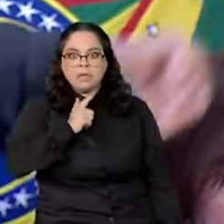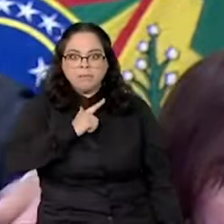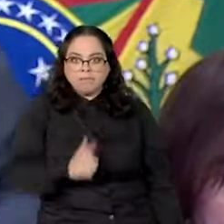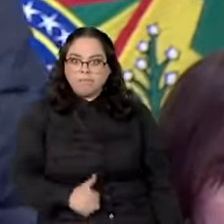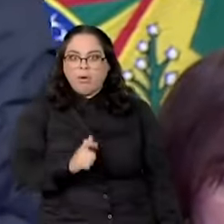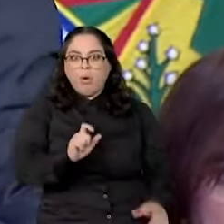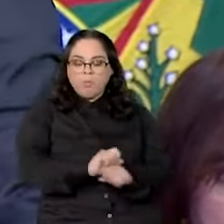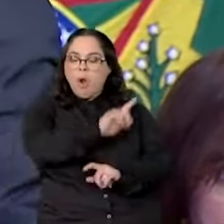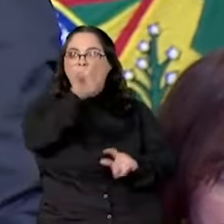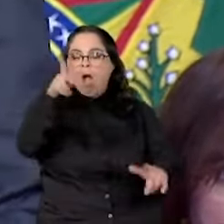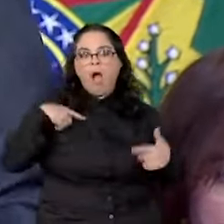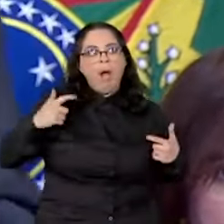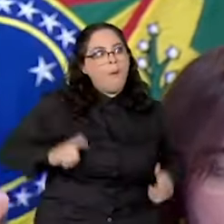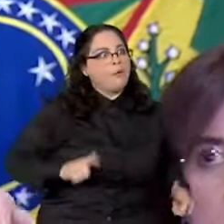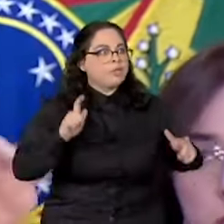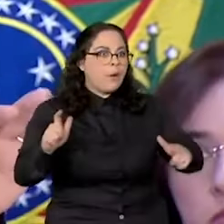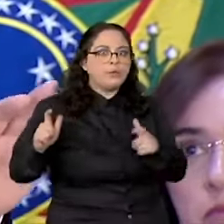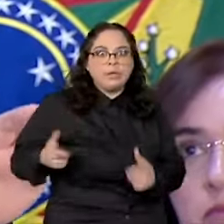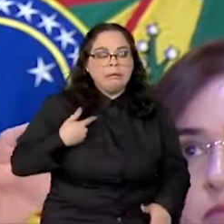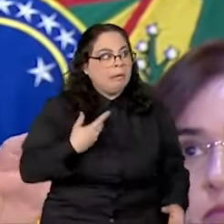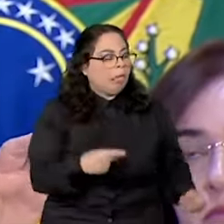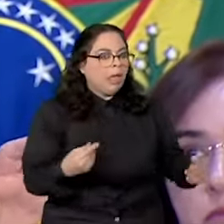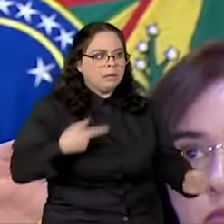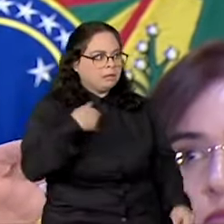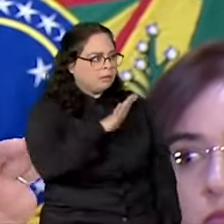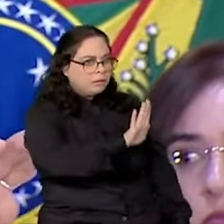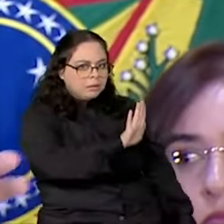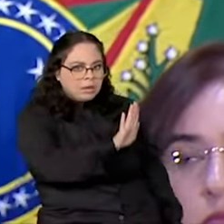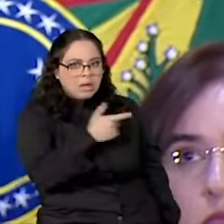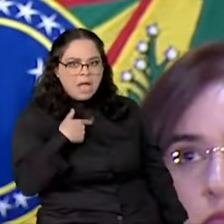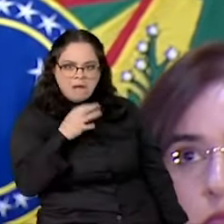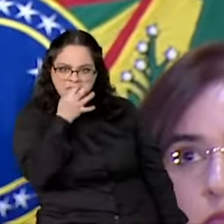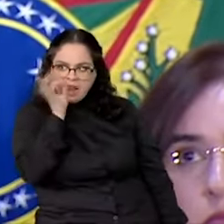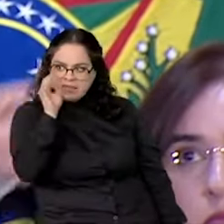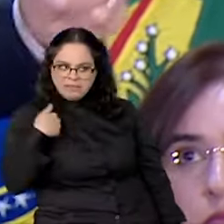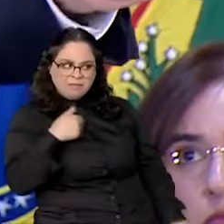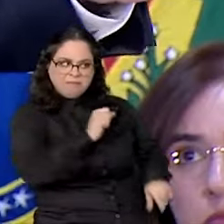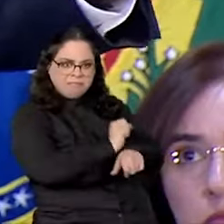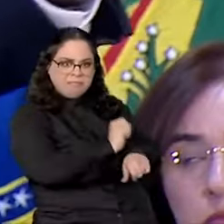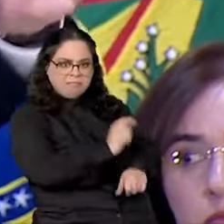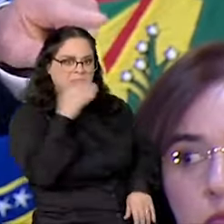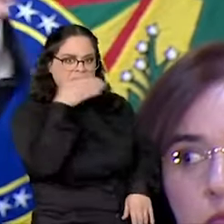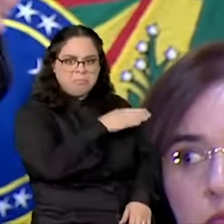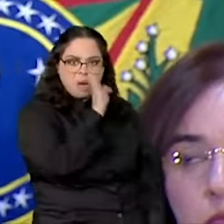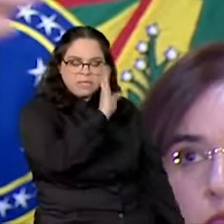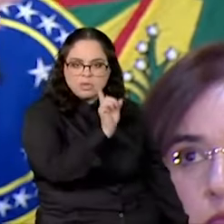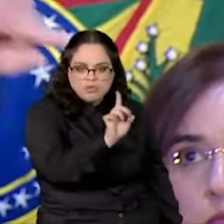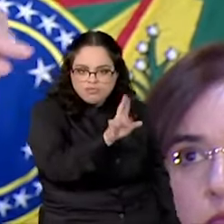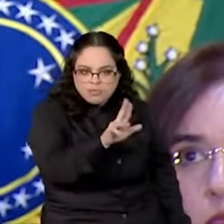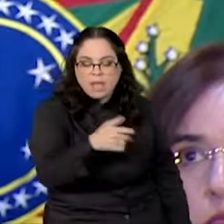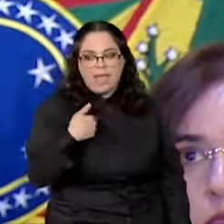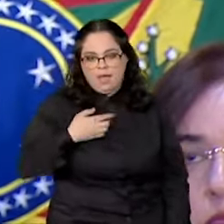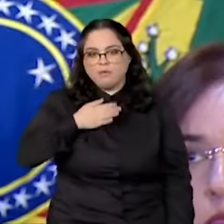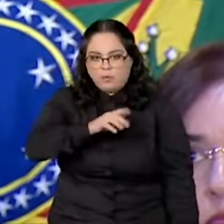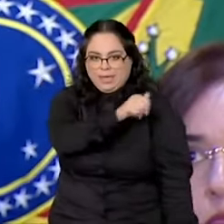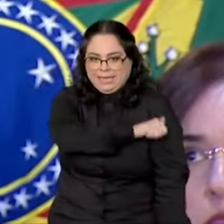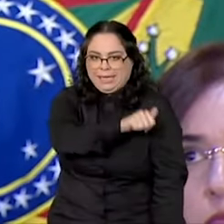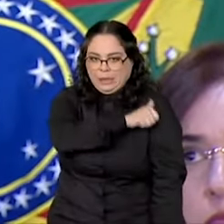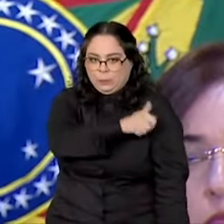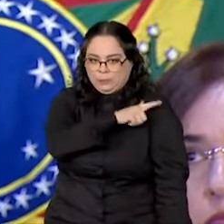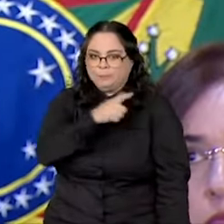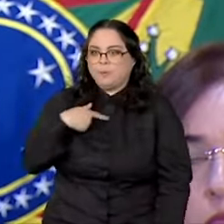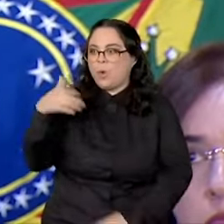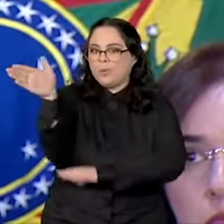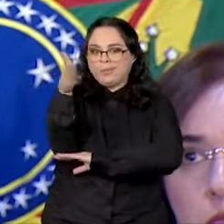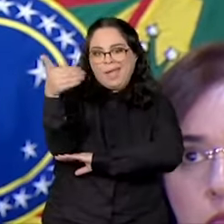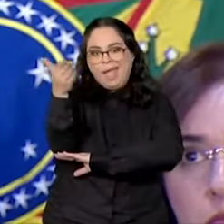perdida não sei aonde, uma bala não sei aonde, o cara fala, peraí, eu vou esperar um pouco. Uma vez eu cheguei num hotel no Rio de Janeiro,